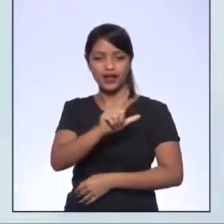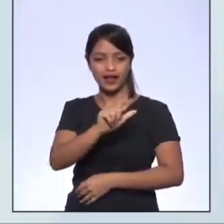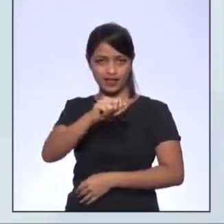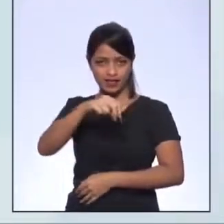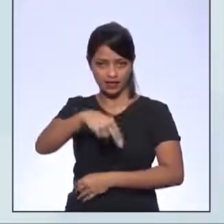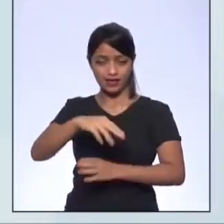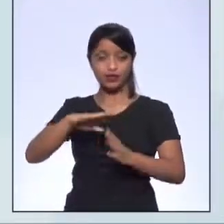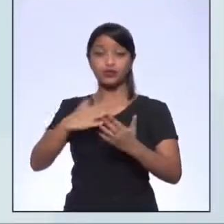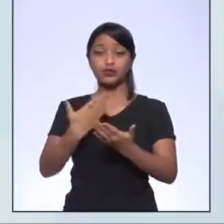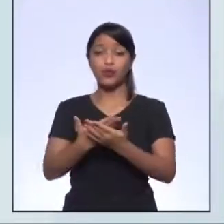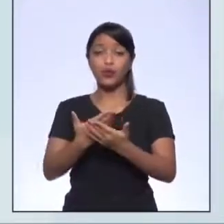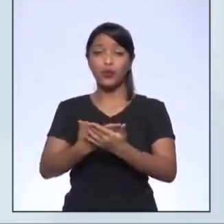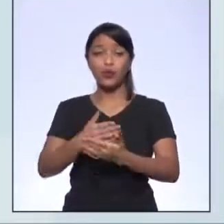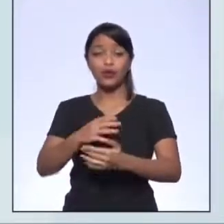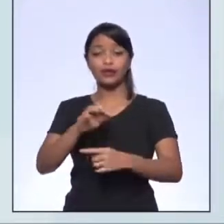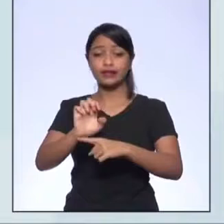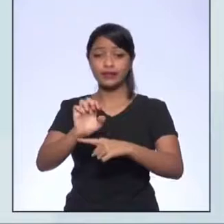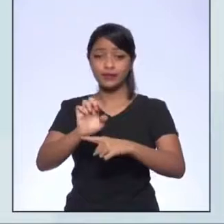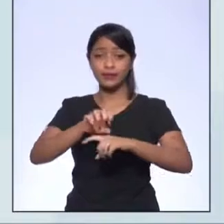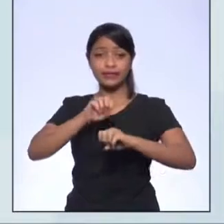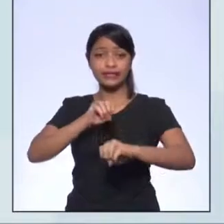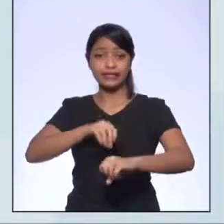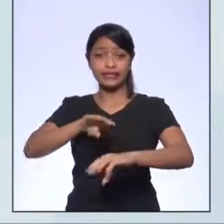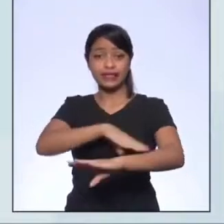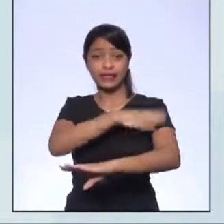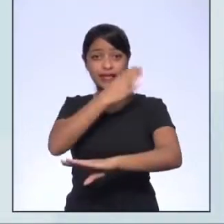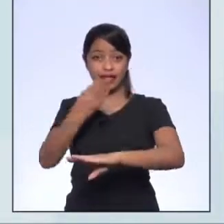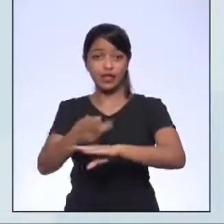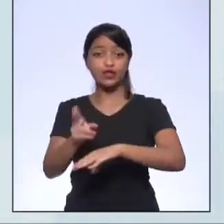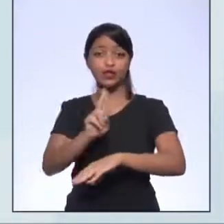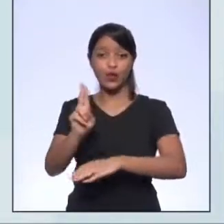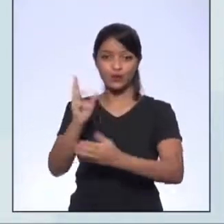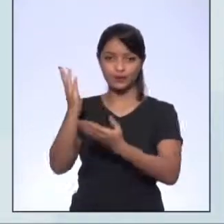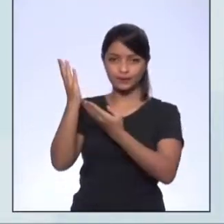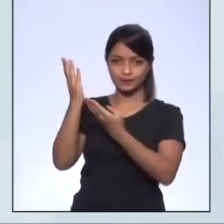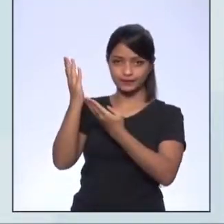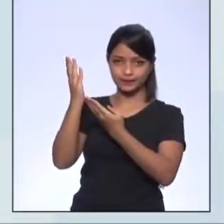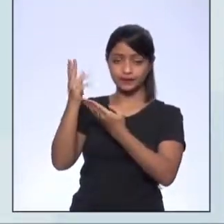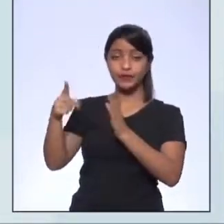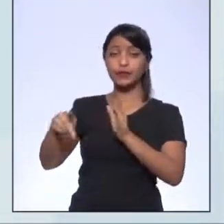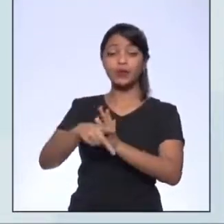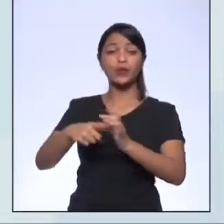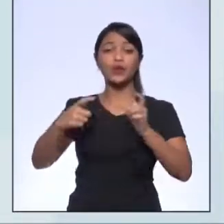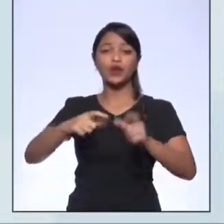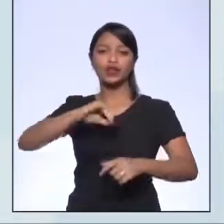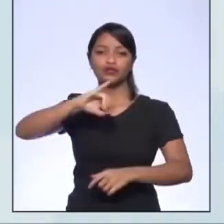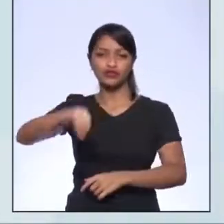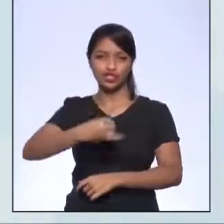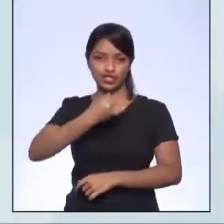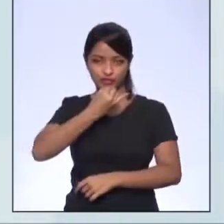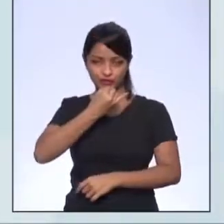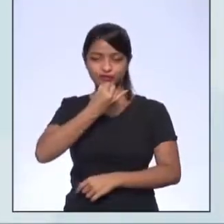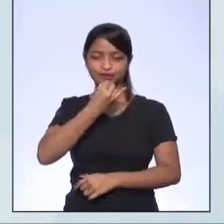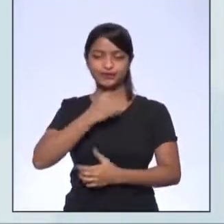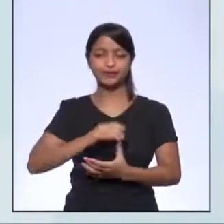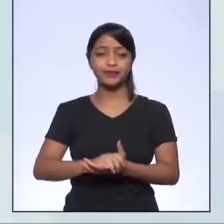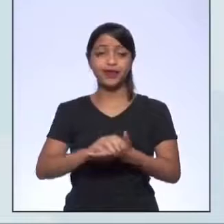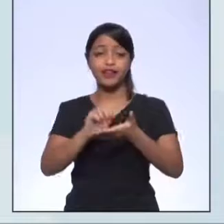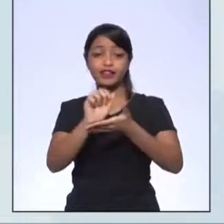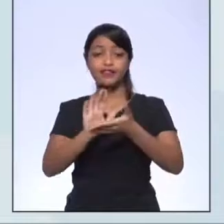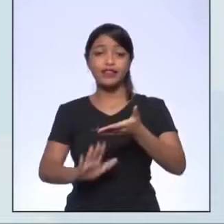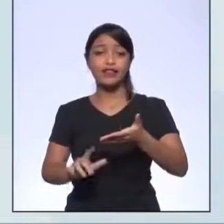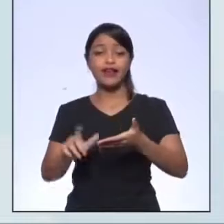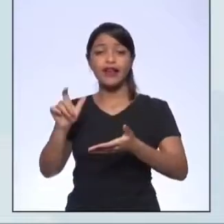Ensino Integral Pedro Yoshika Irie, de Jundiaí. É uma atividade que foi realizada pela professora